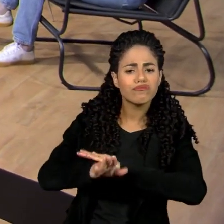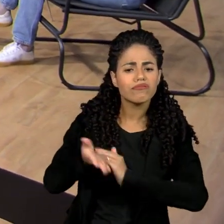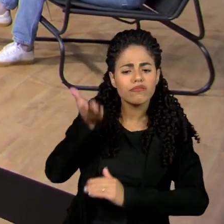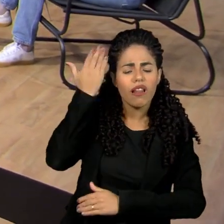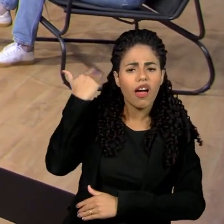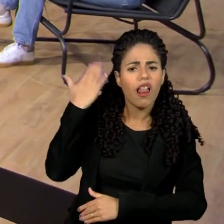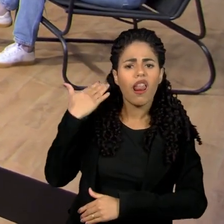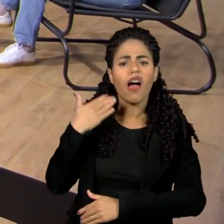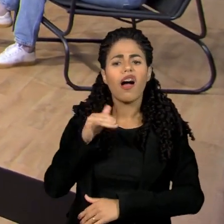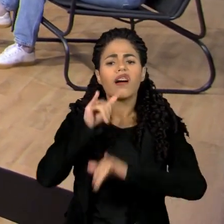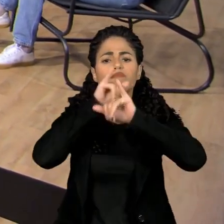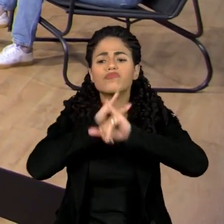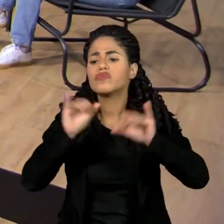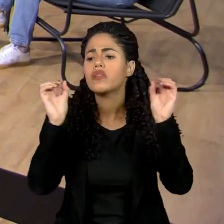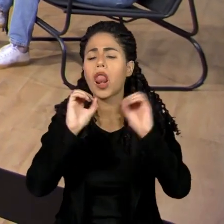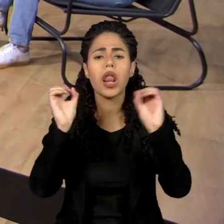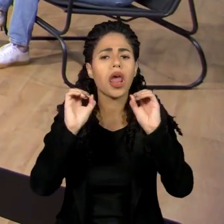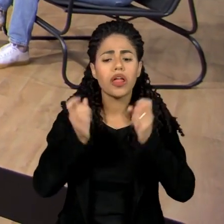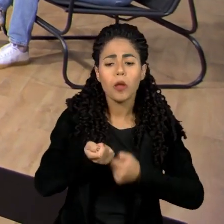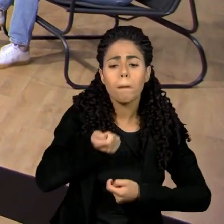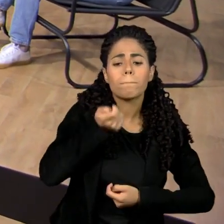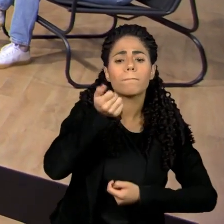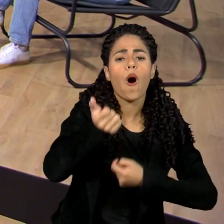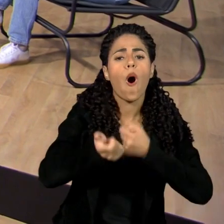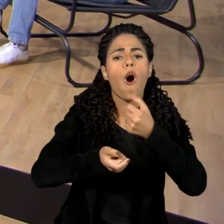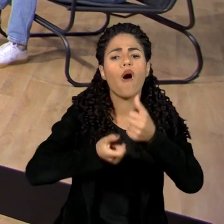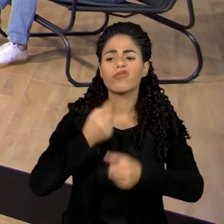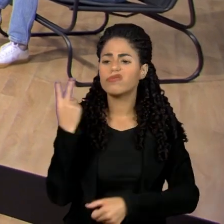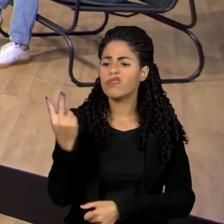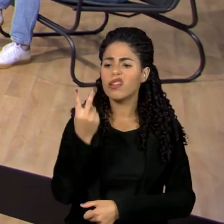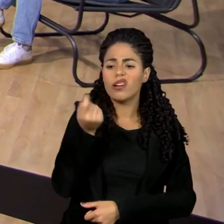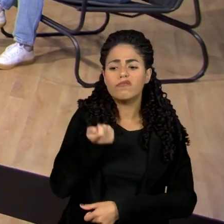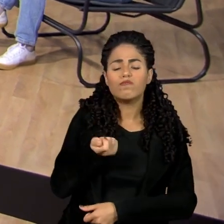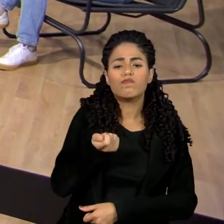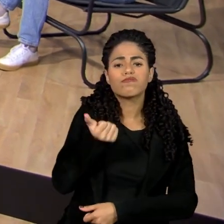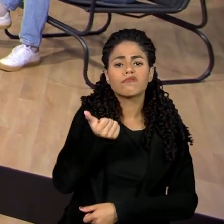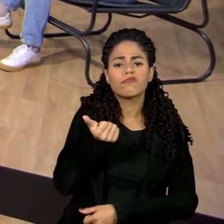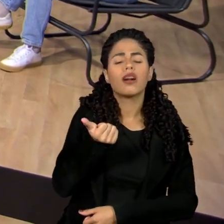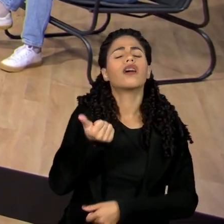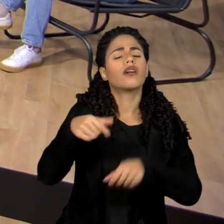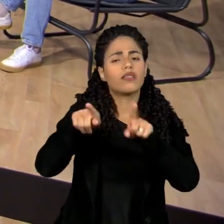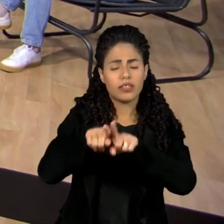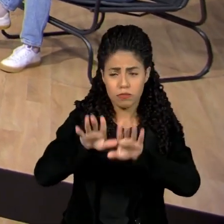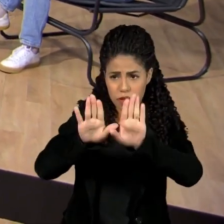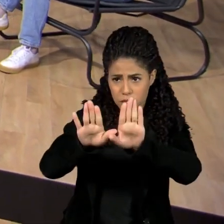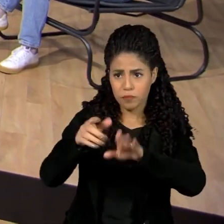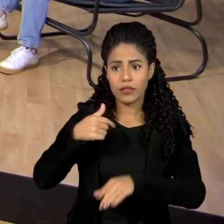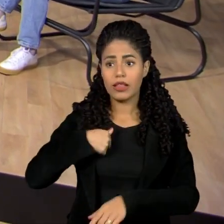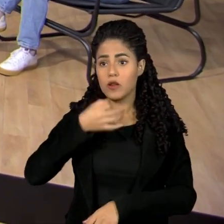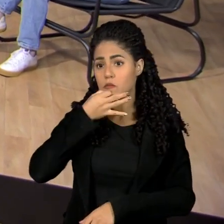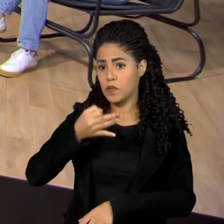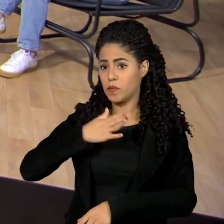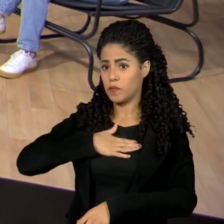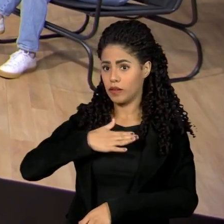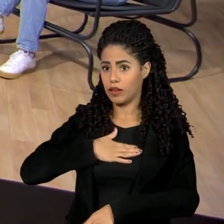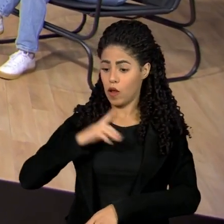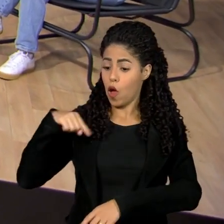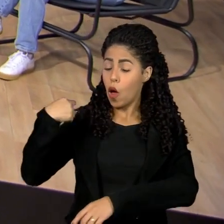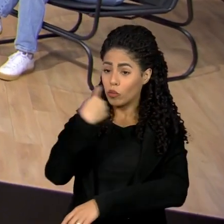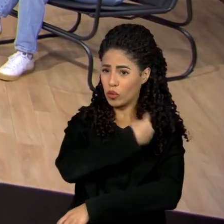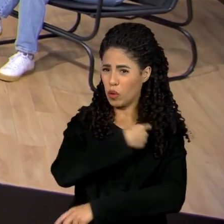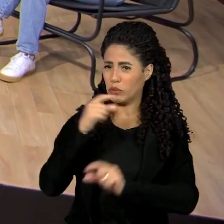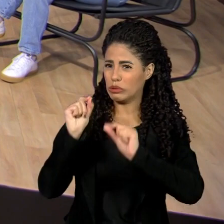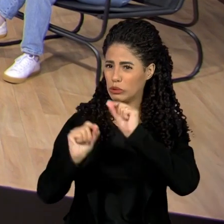que não se tem fala mais, muito, né? Não se valoriza, o menino comentou. Não se valoriza e tal. Eu acho que a gente tem a